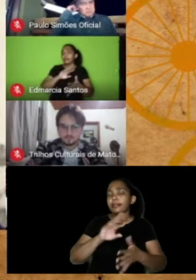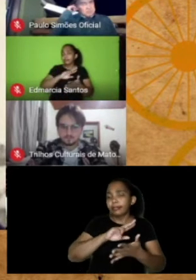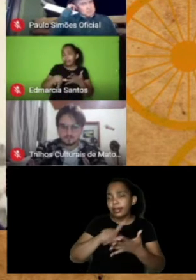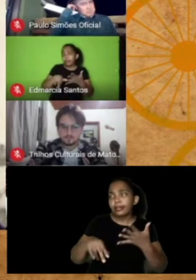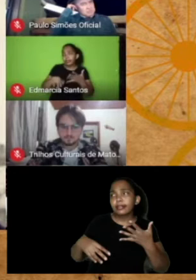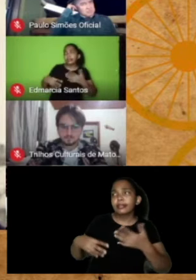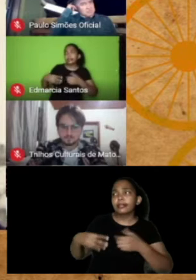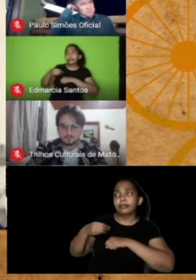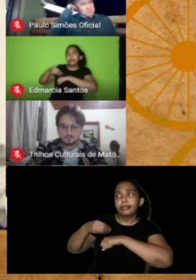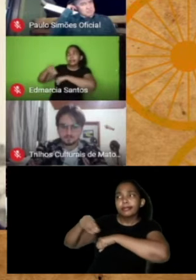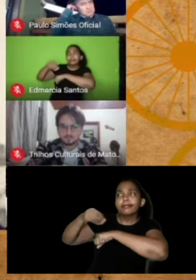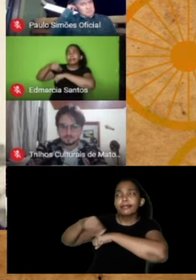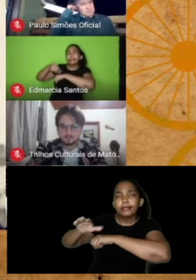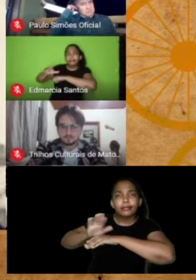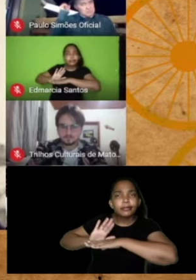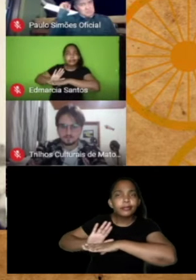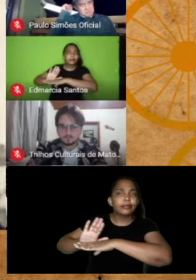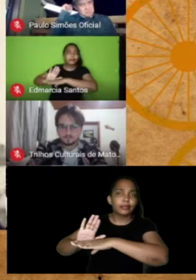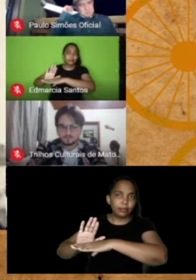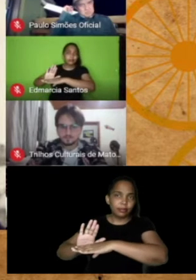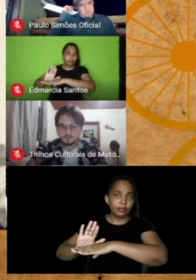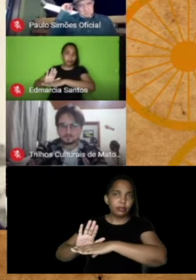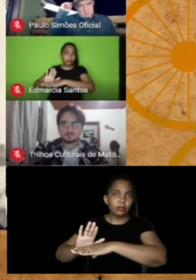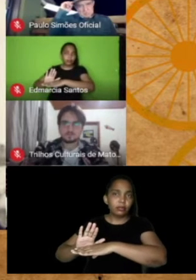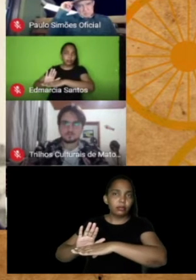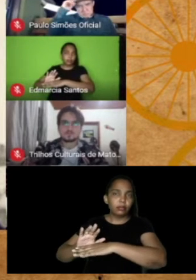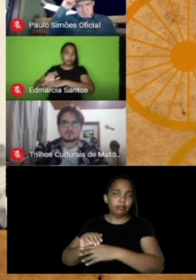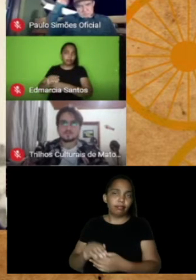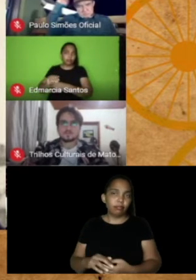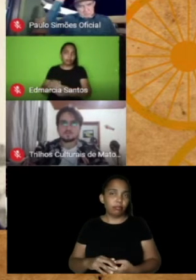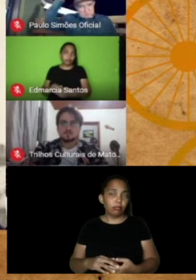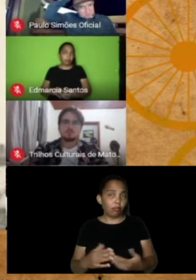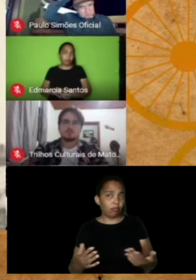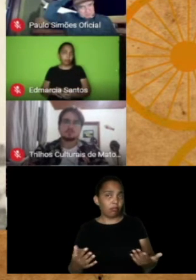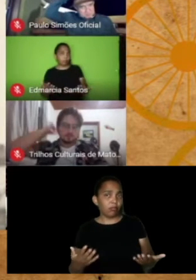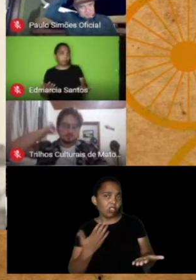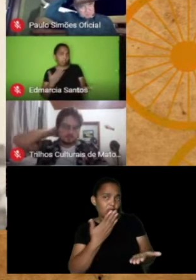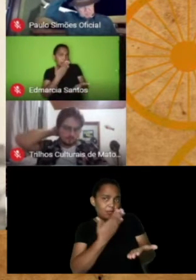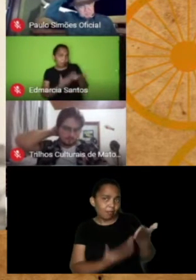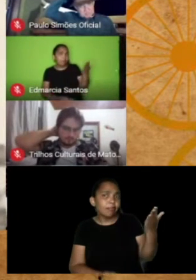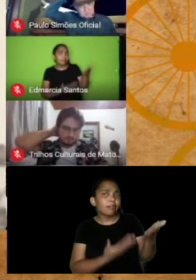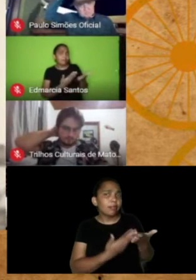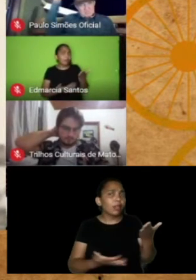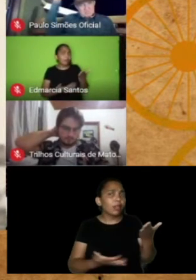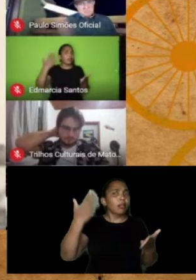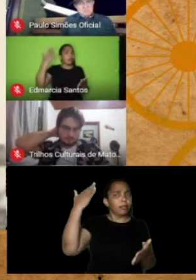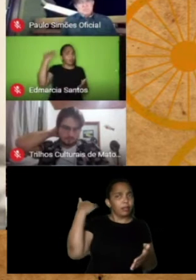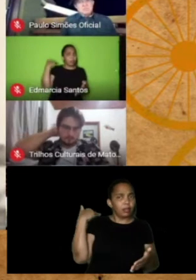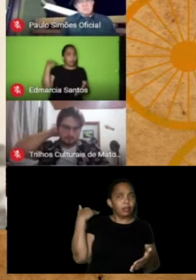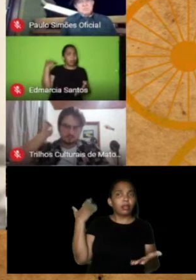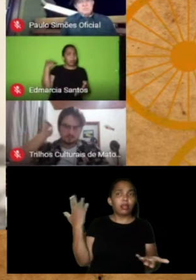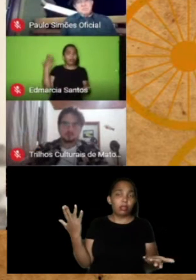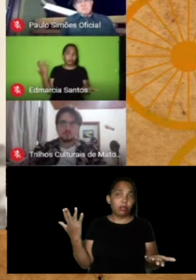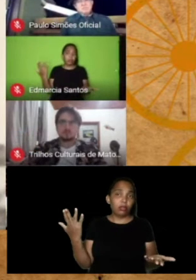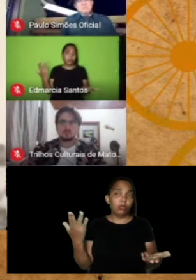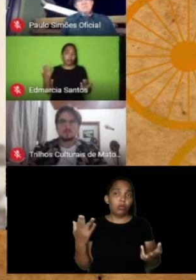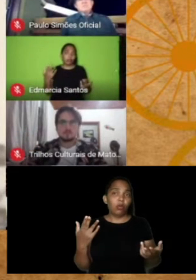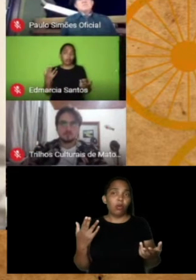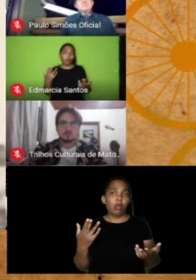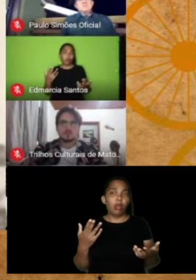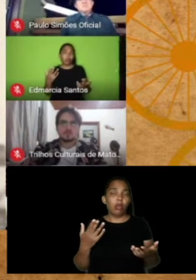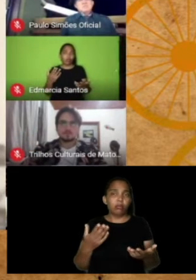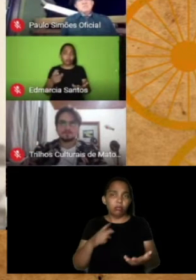contribuir. O que nós perdemos hoje em relação ao espólio que foi nos deixado da